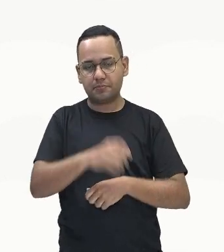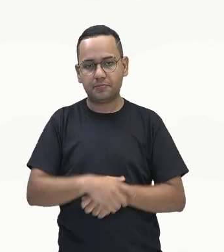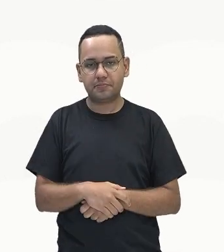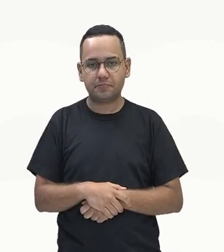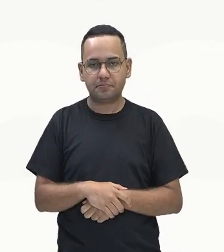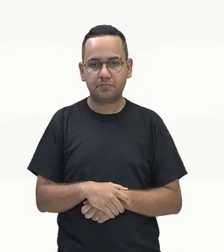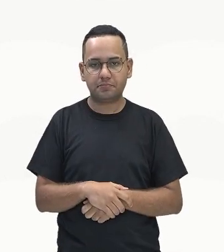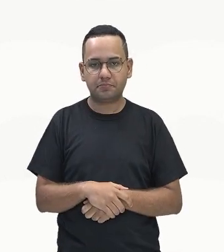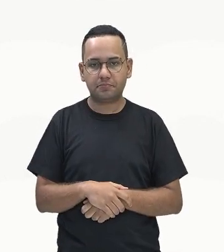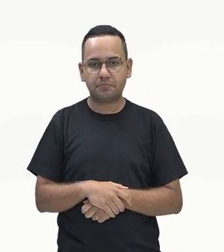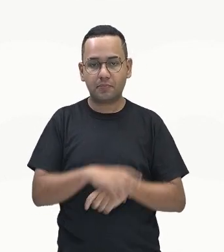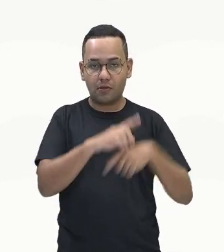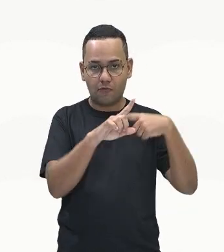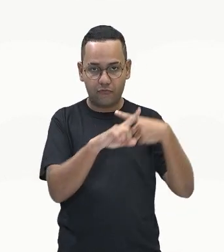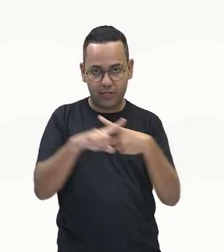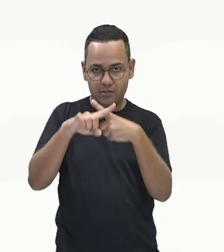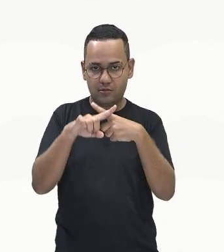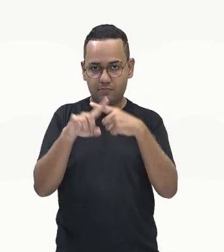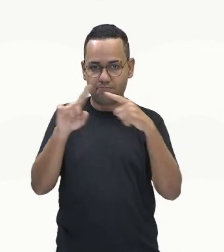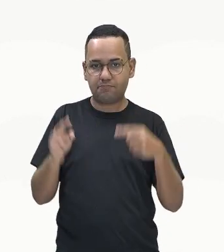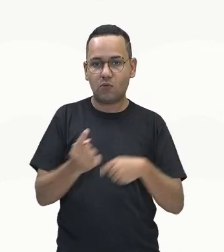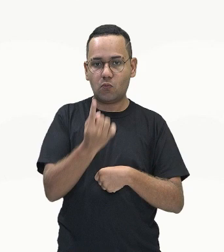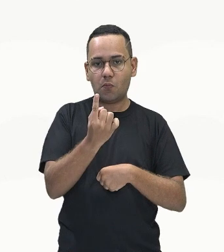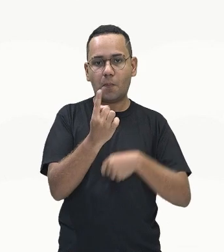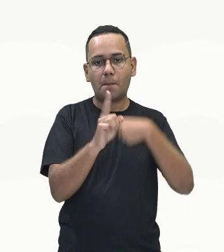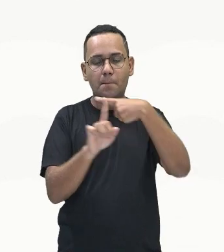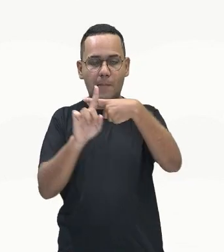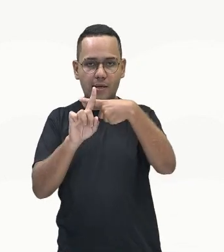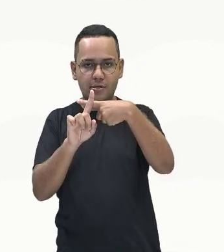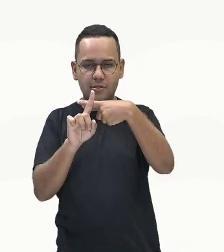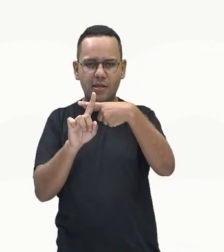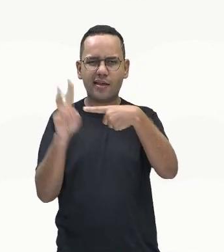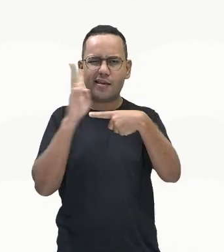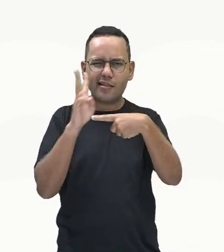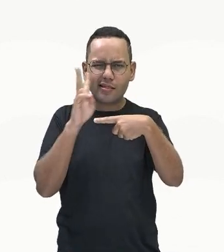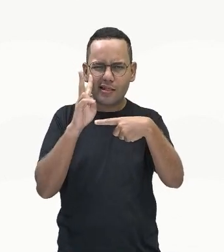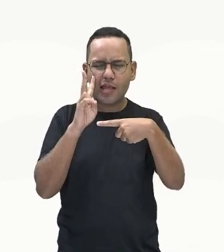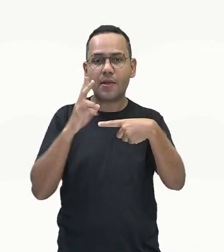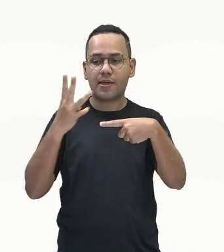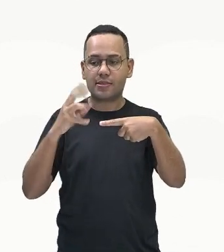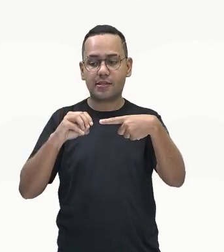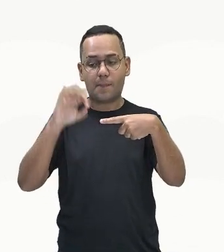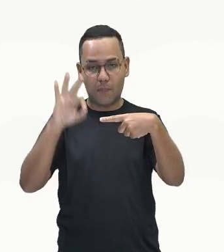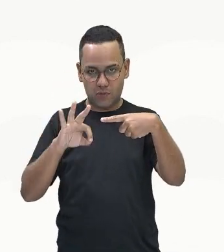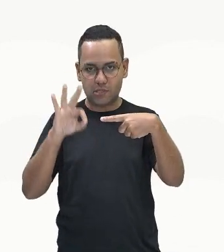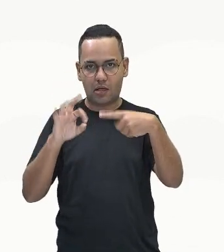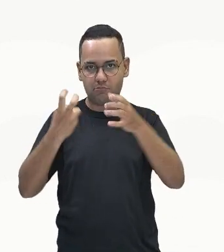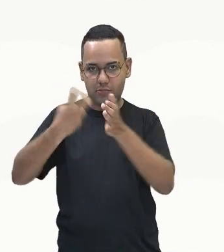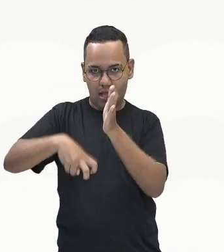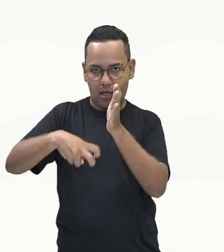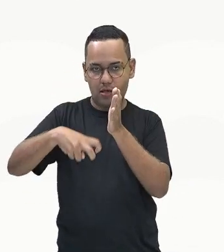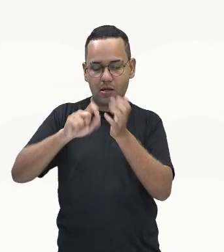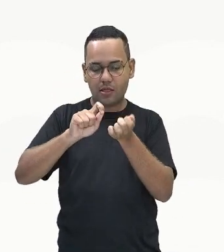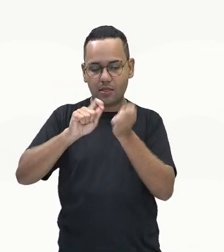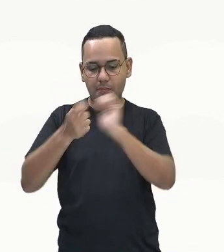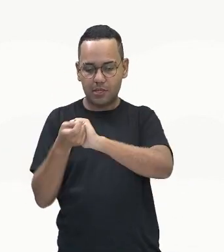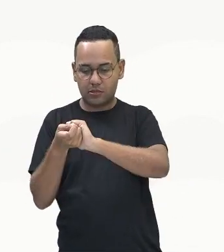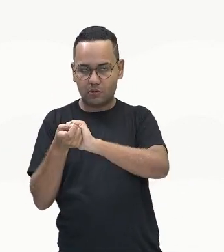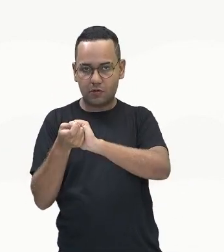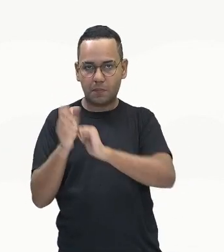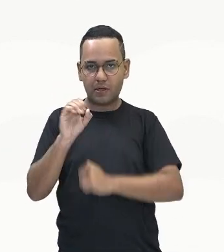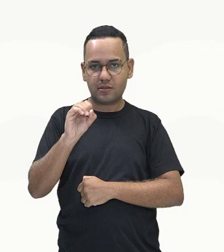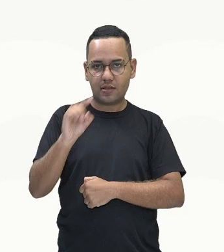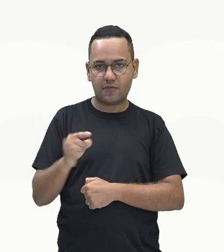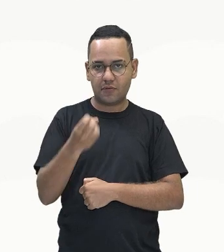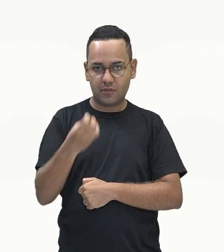A taxa, que é de 30%, a gente fez aquela transformação, né? Transformou em decimal, virou